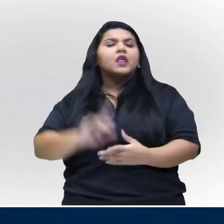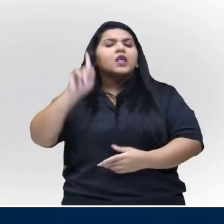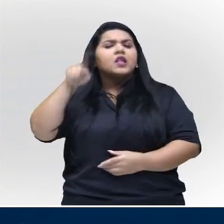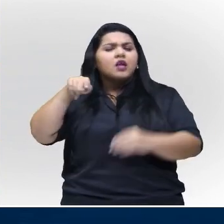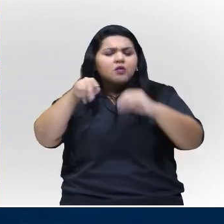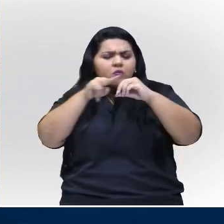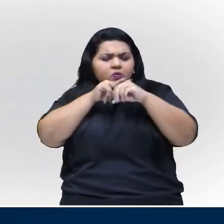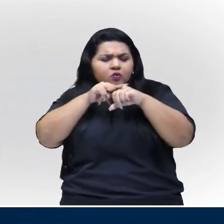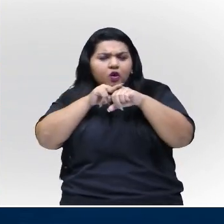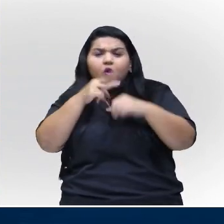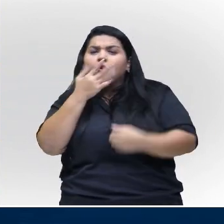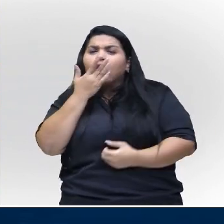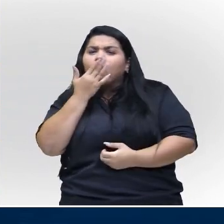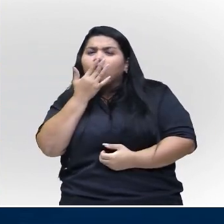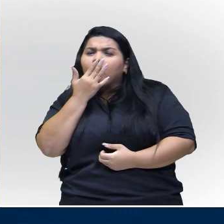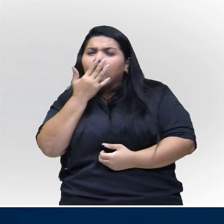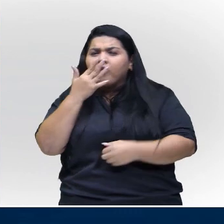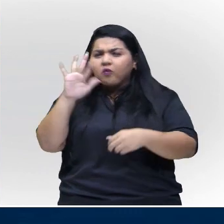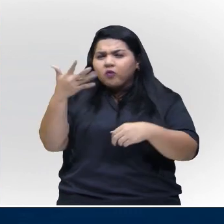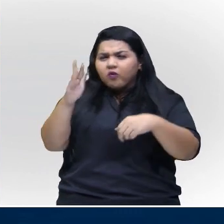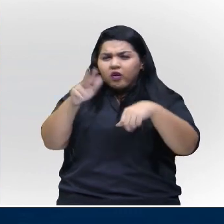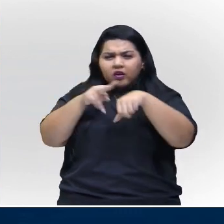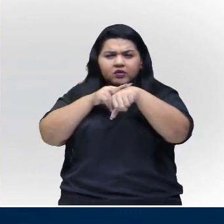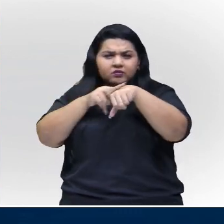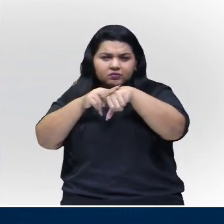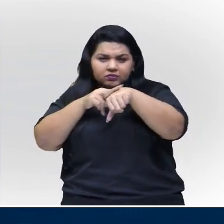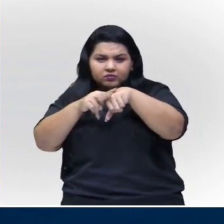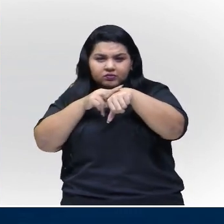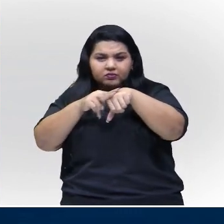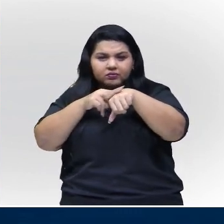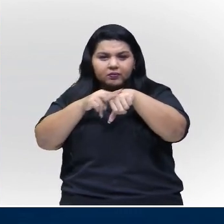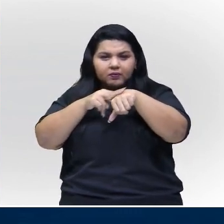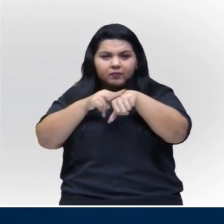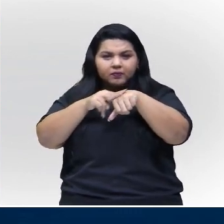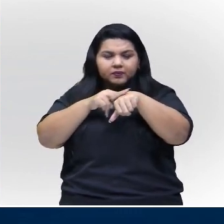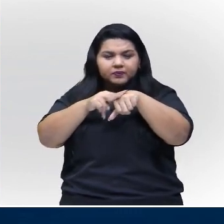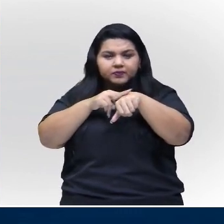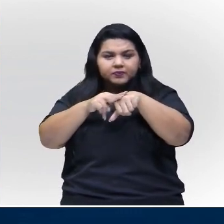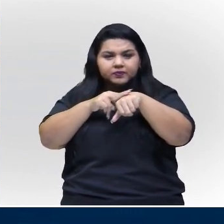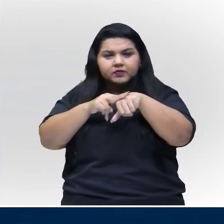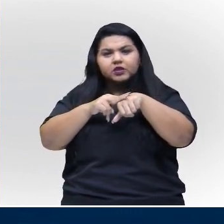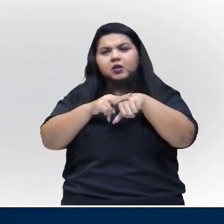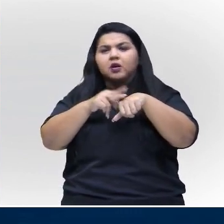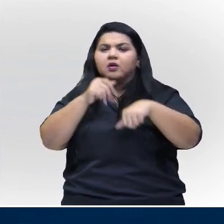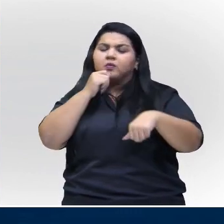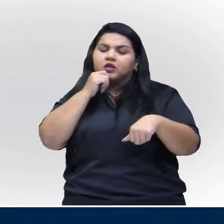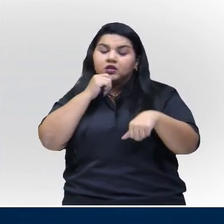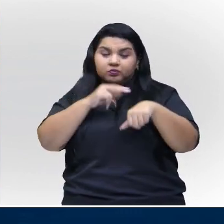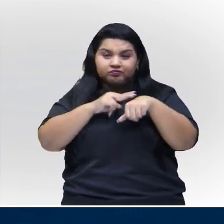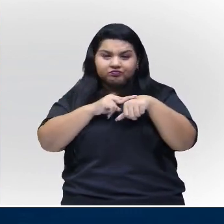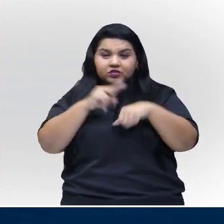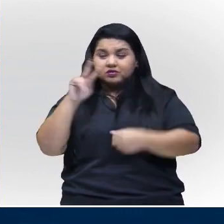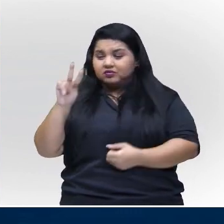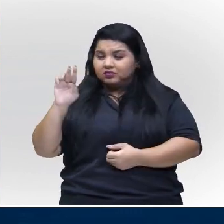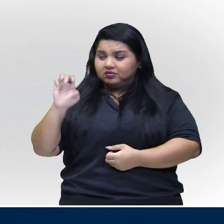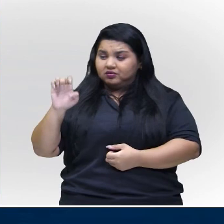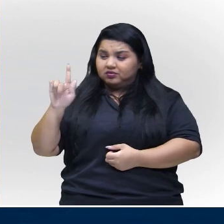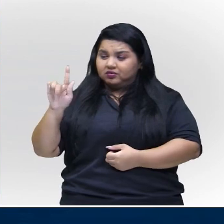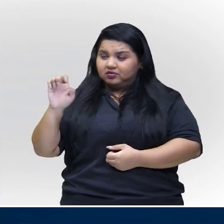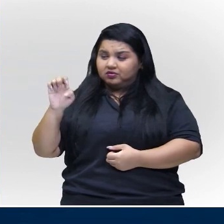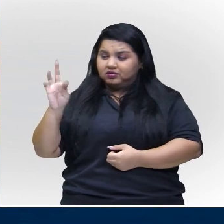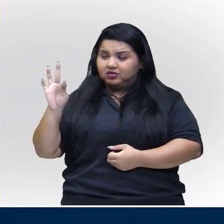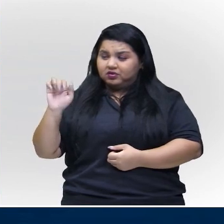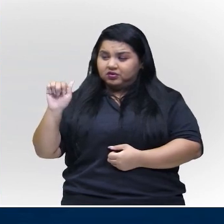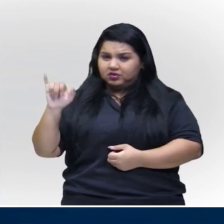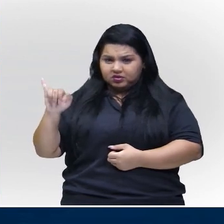vai dar justamente essa coloração esverdeada aos vegetais, né, porque ela vai estar presente aqui, ó,